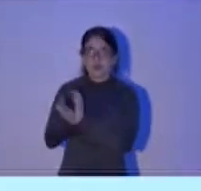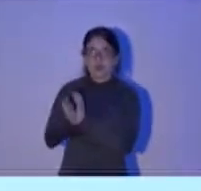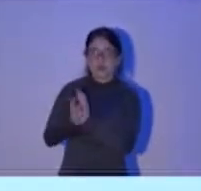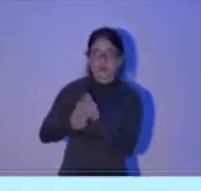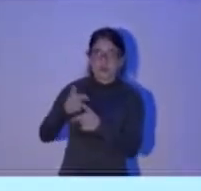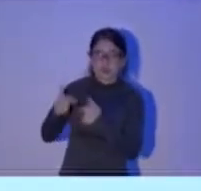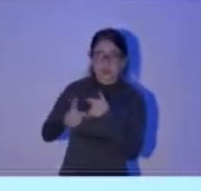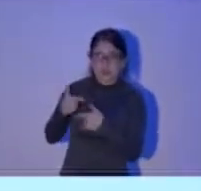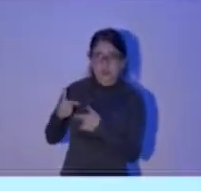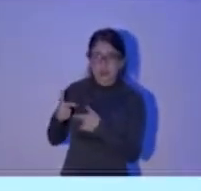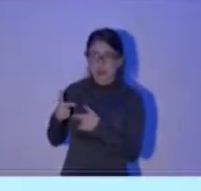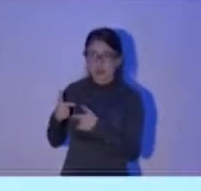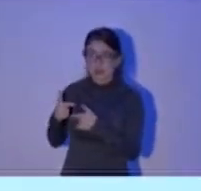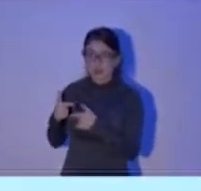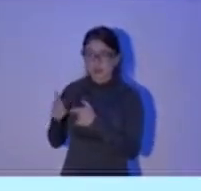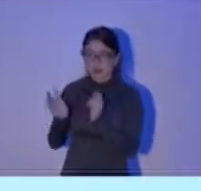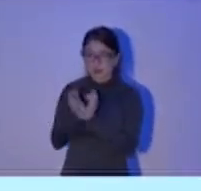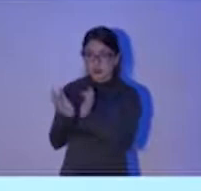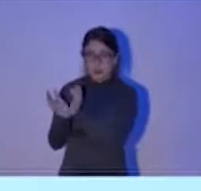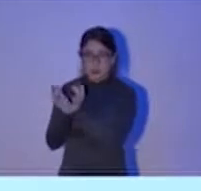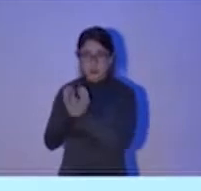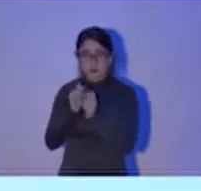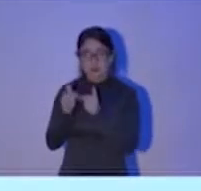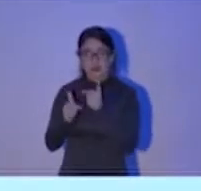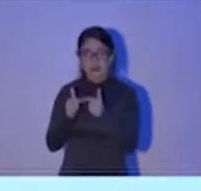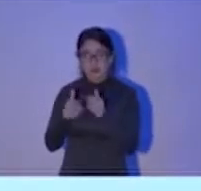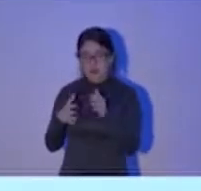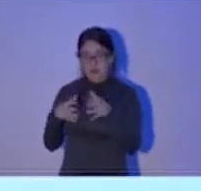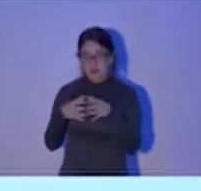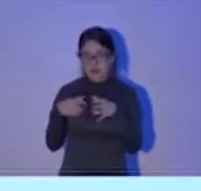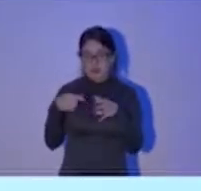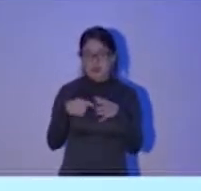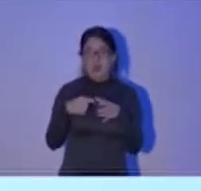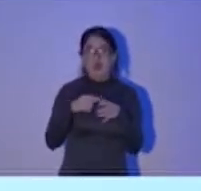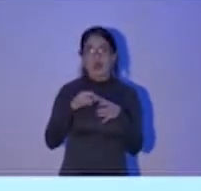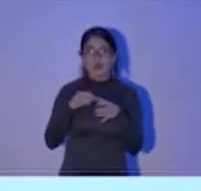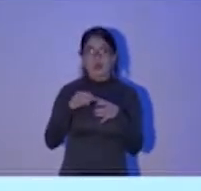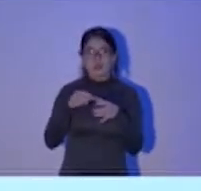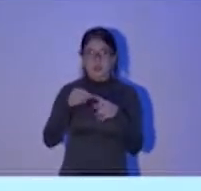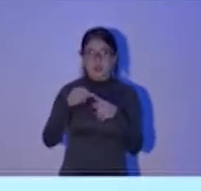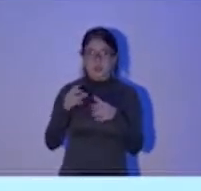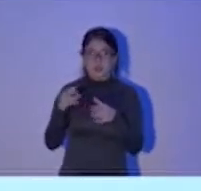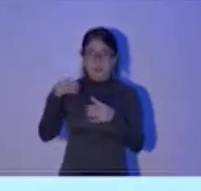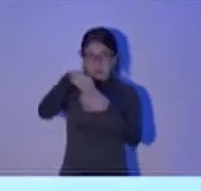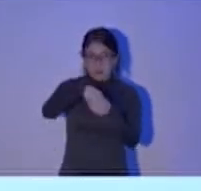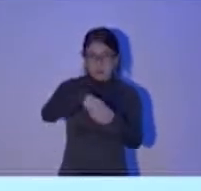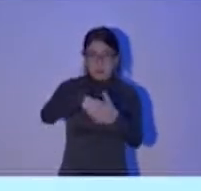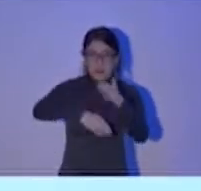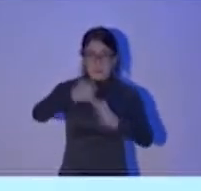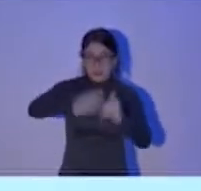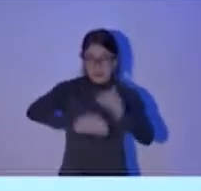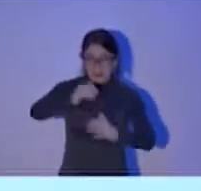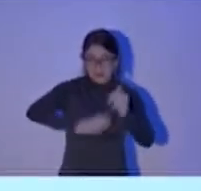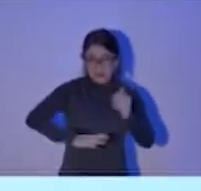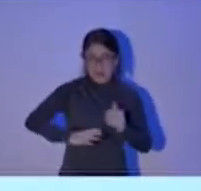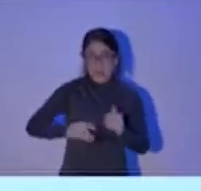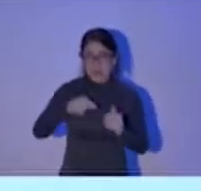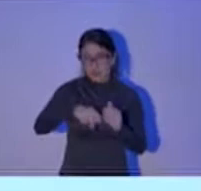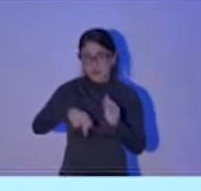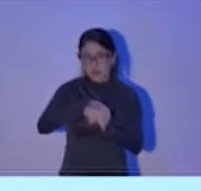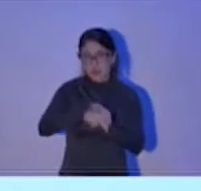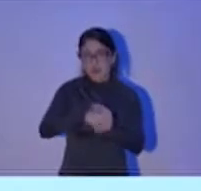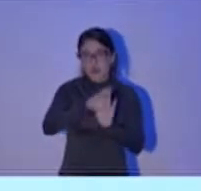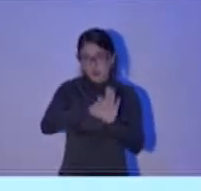trabalhos. Dentre elas, nós temos a frente implementação para os novos currículos, que eu também estou coordenando essa frente